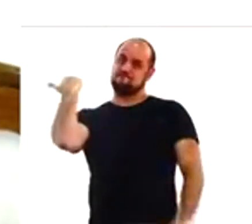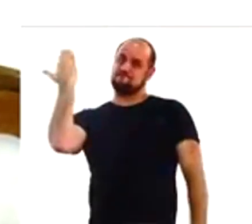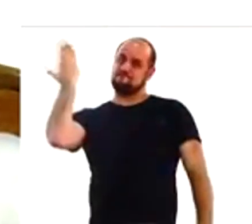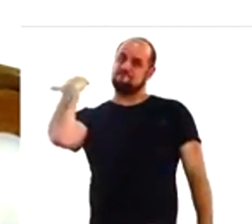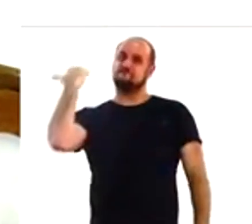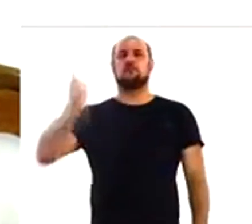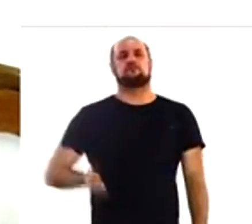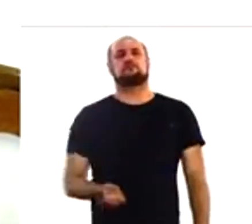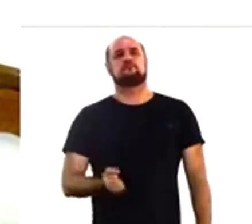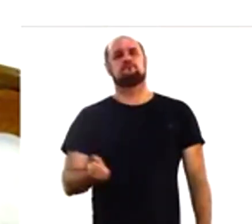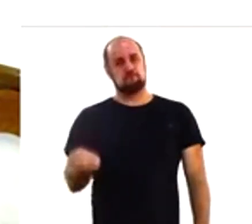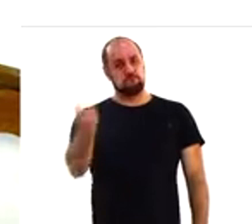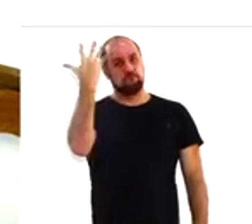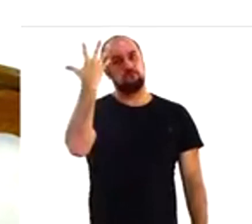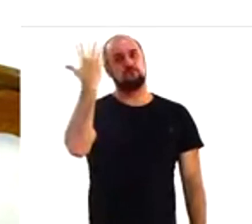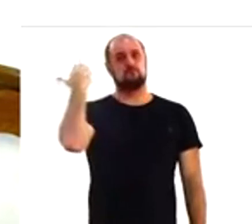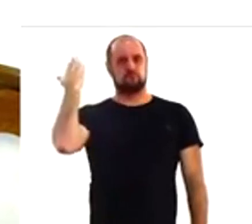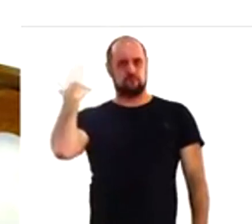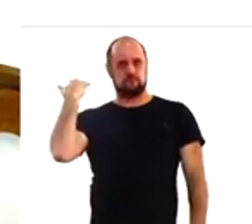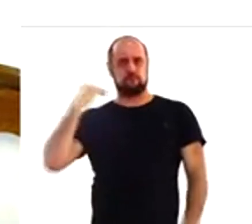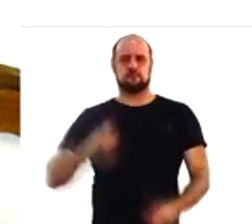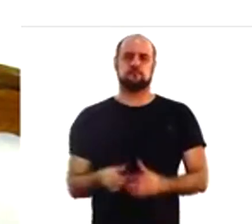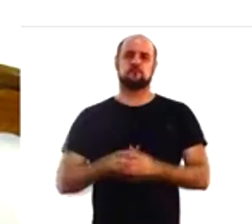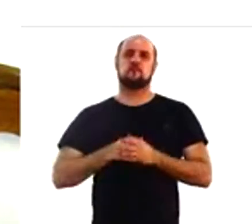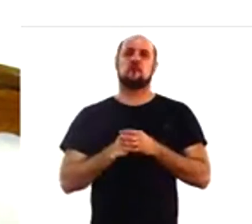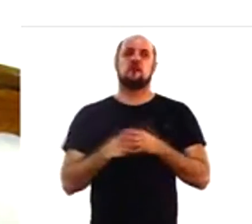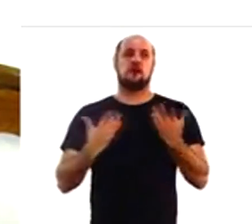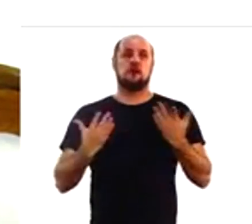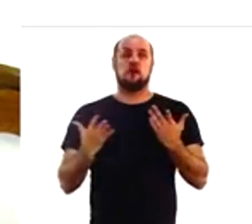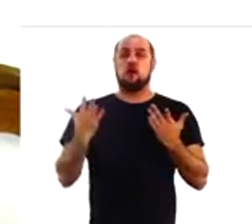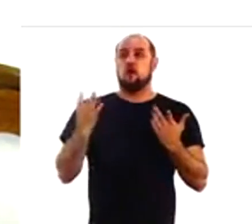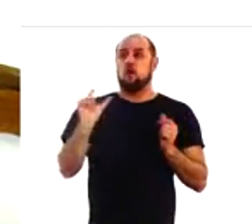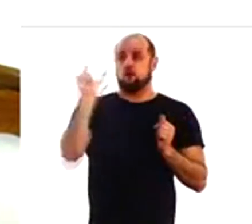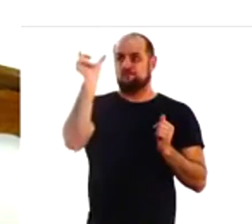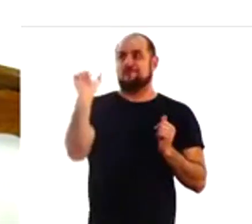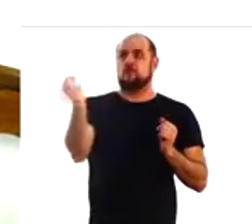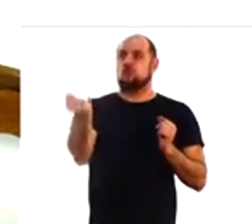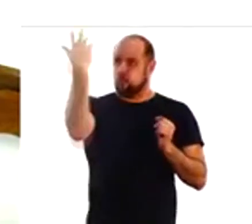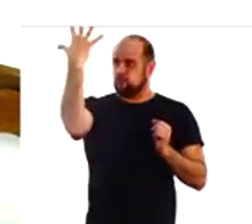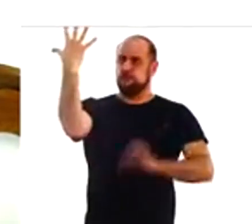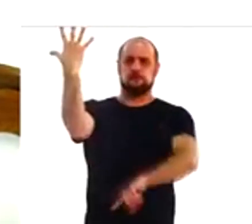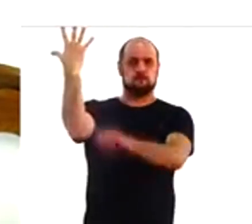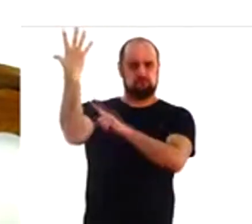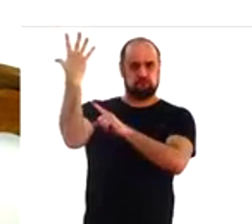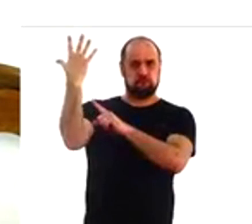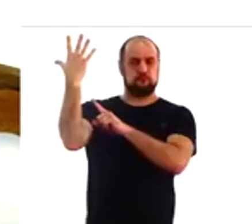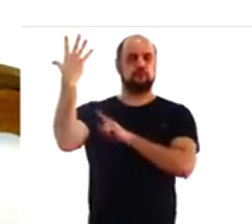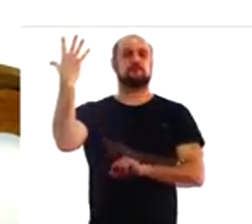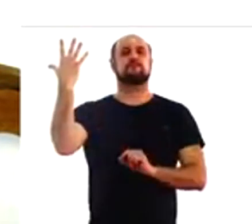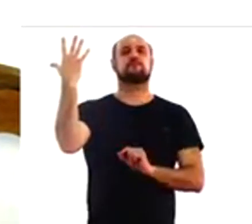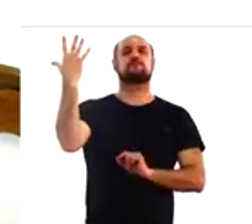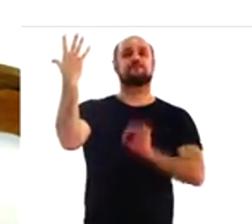aconteceu, está no passado. E este fato que aconteceu